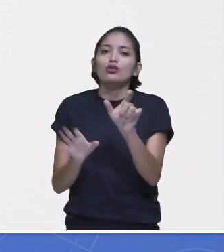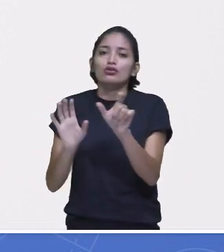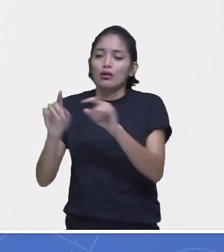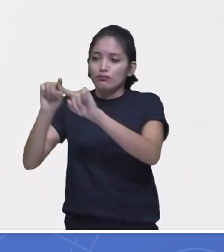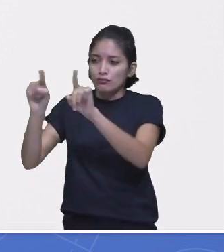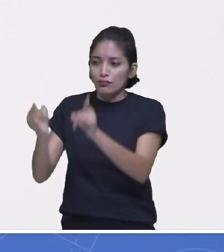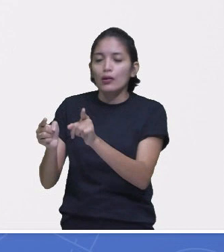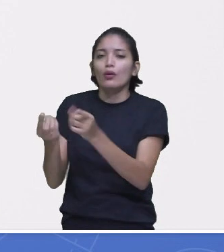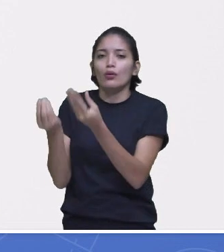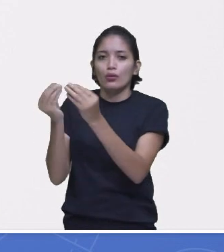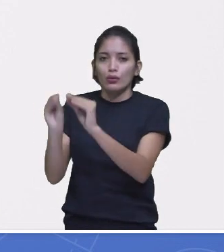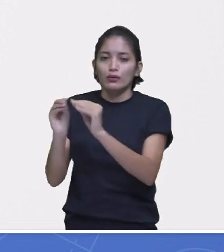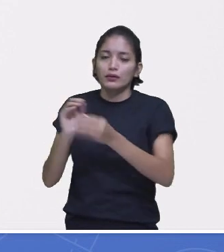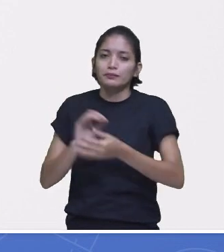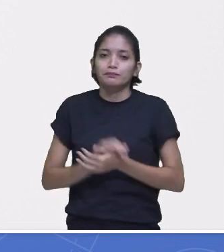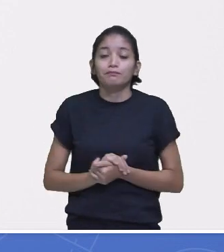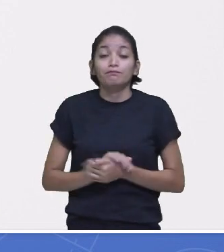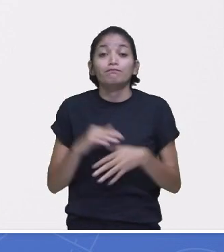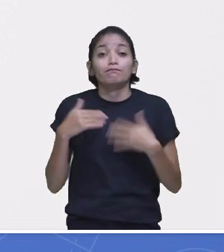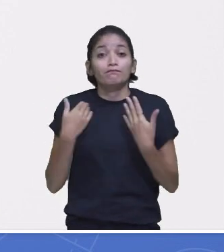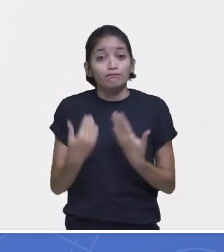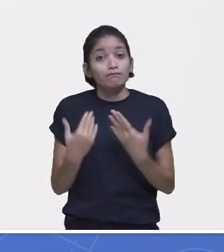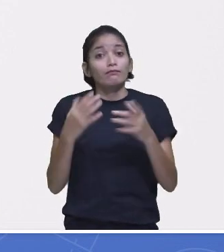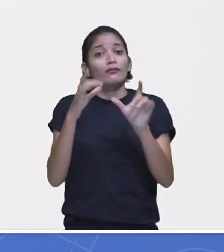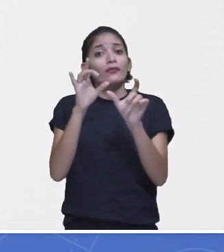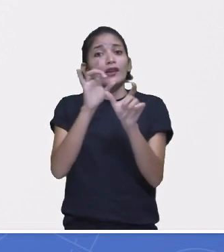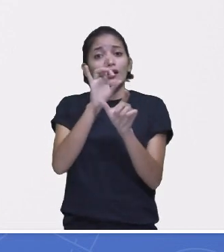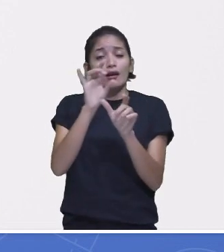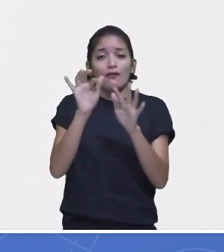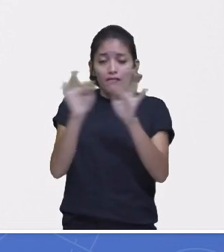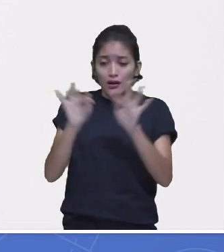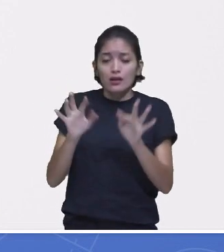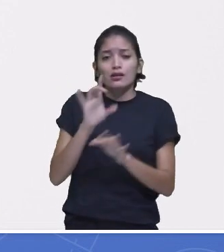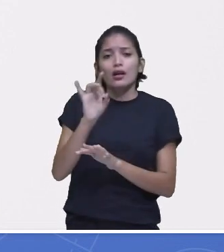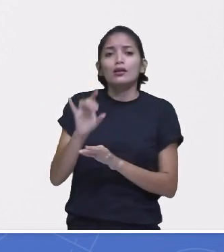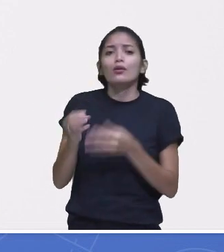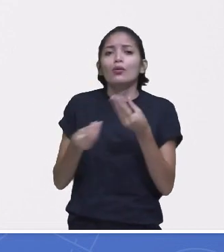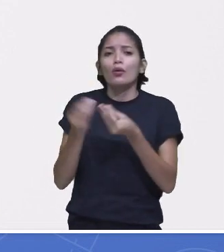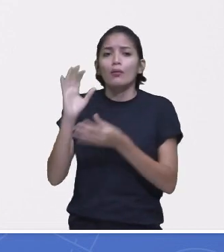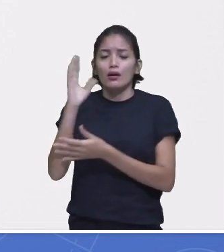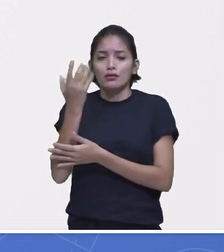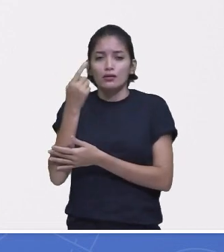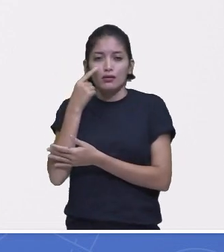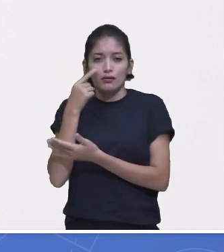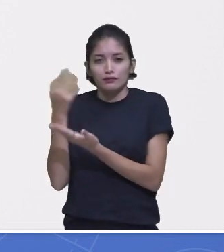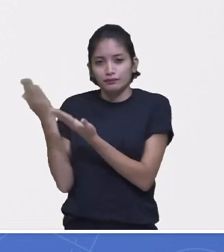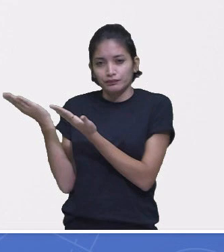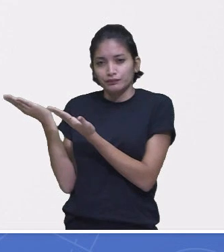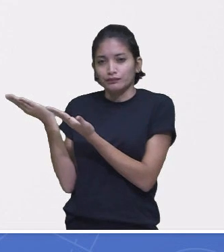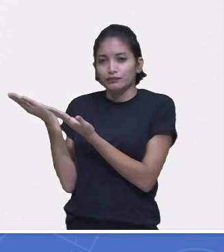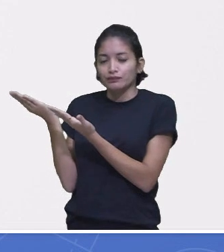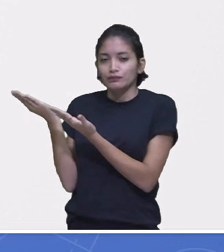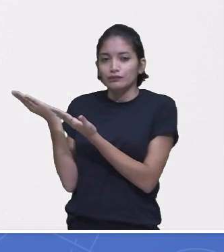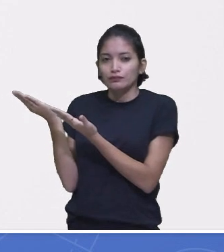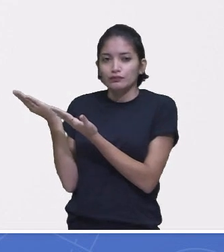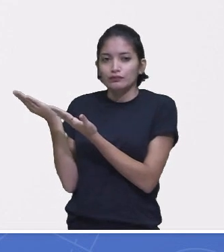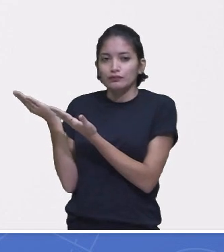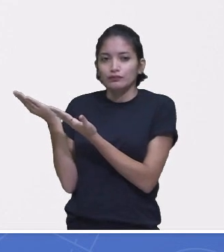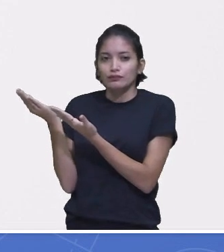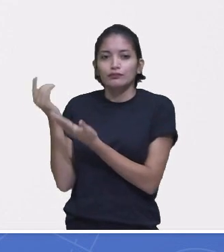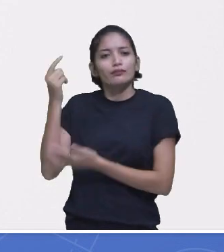cada frase. Então, como cada frase deveria ficar? Vamos lá. Observe bem.